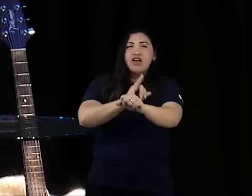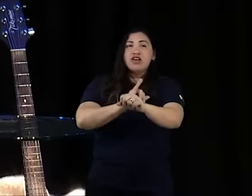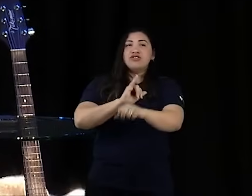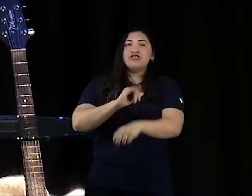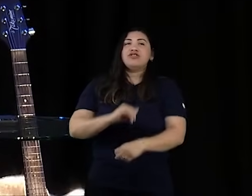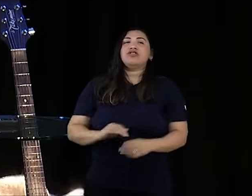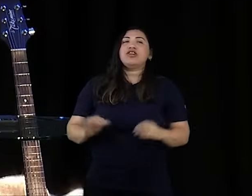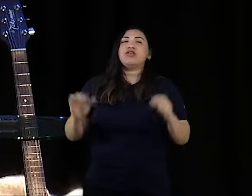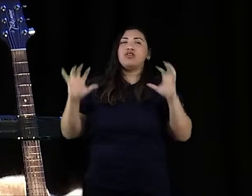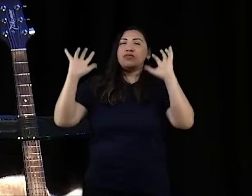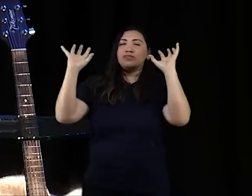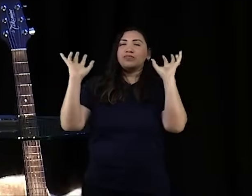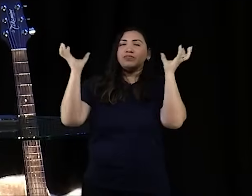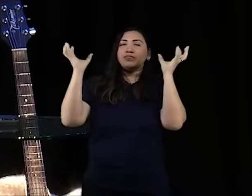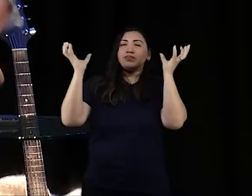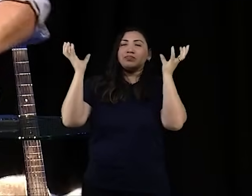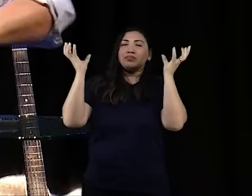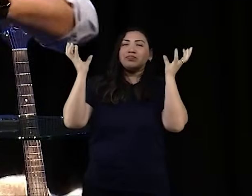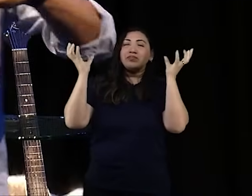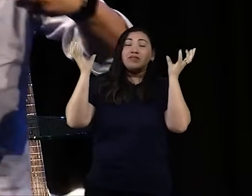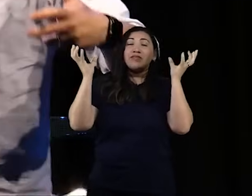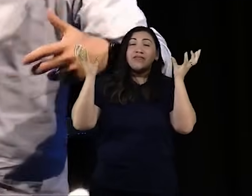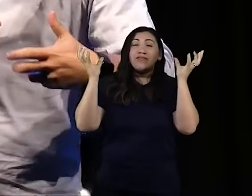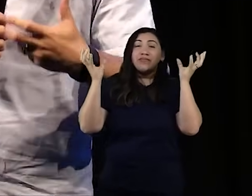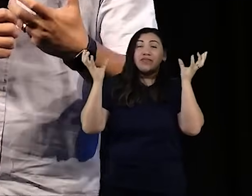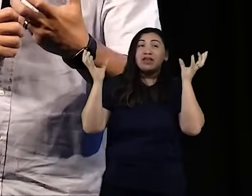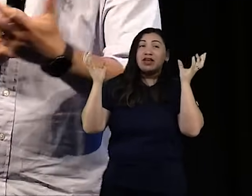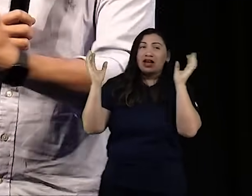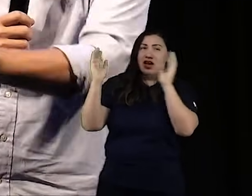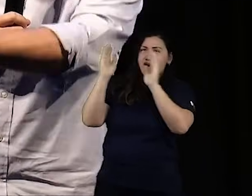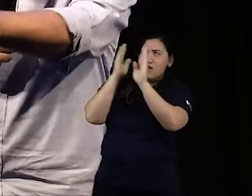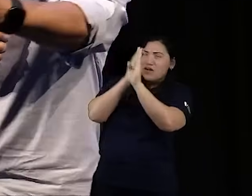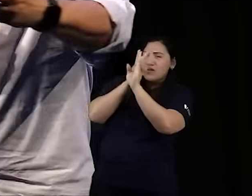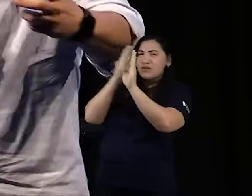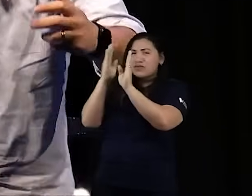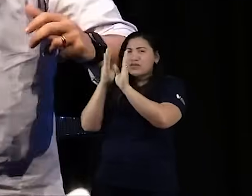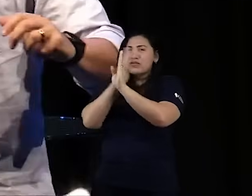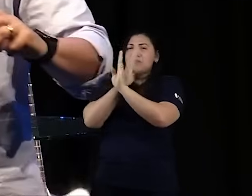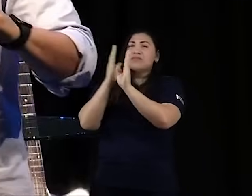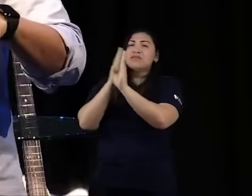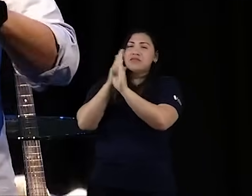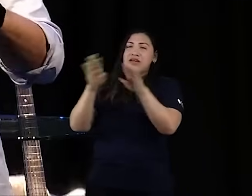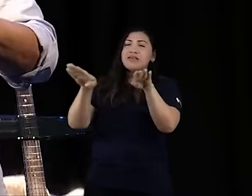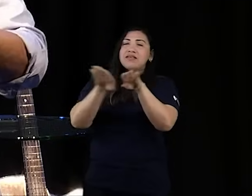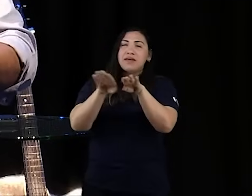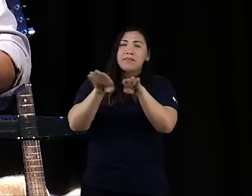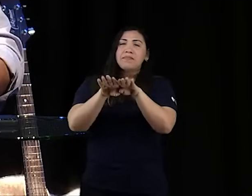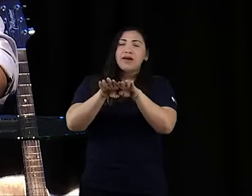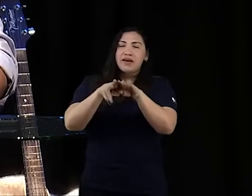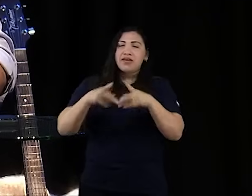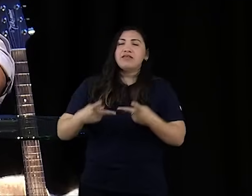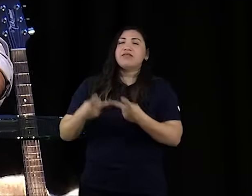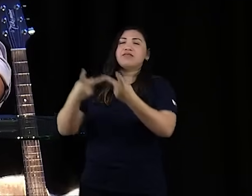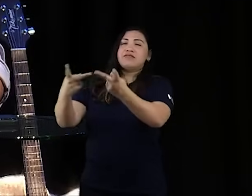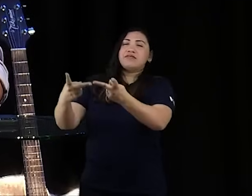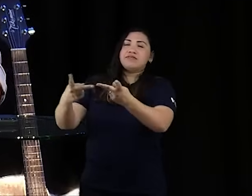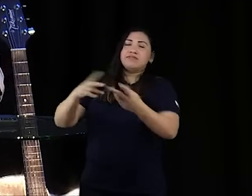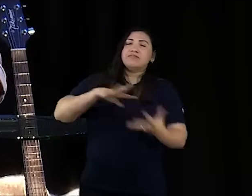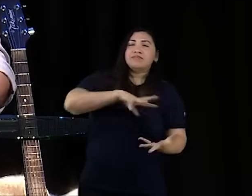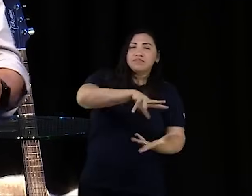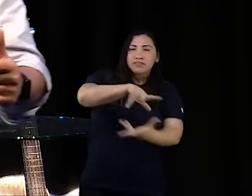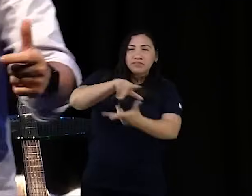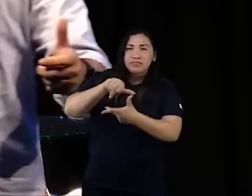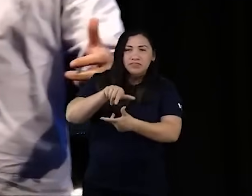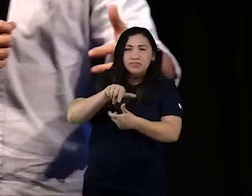números 13 números 14 quando os espias também eh vão visitar a terra mas a gente aprendeu o quê que o